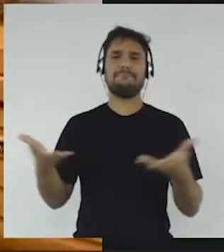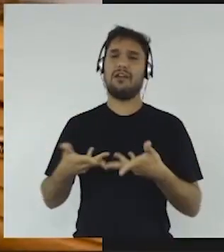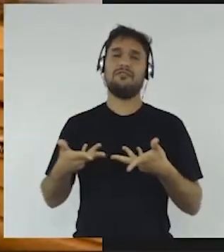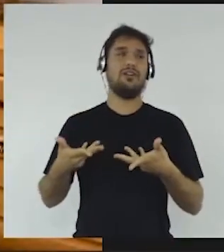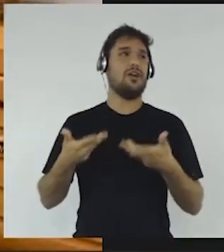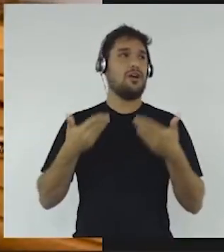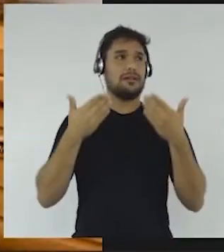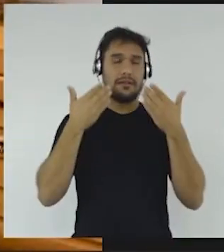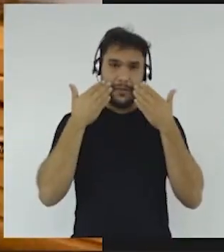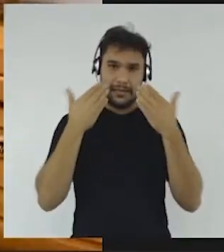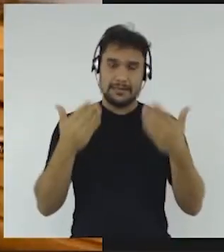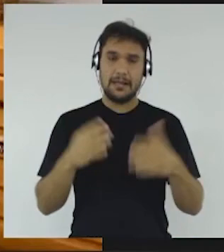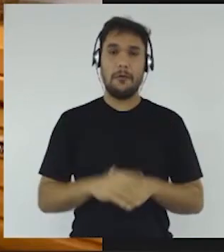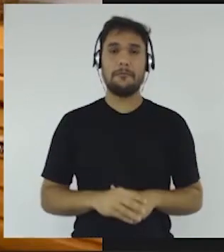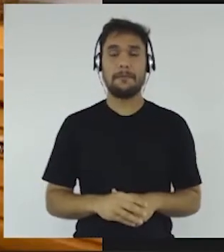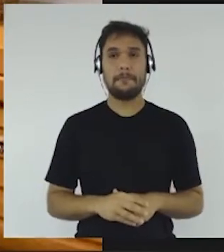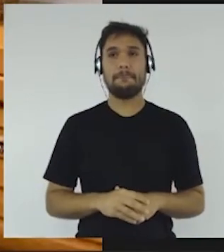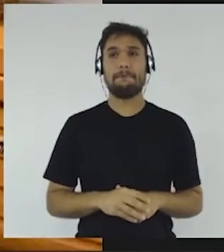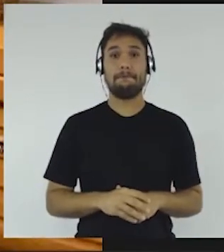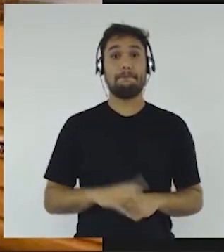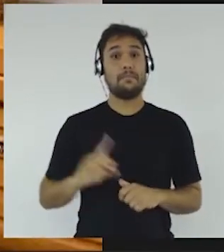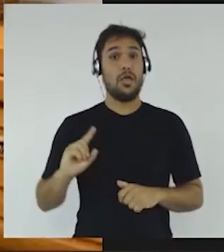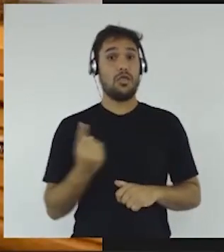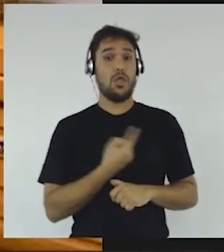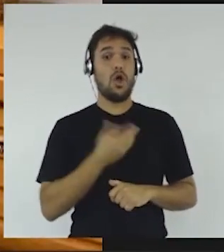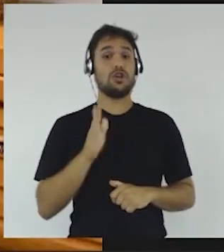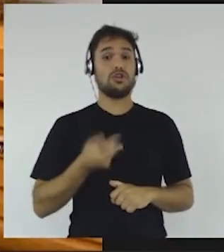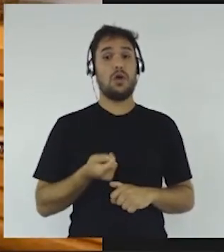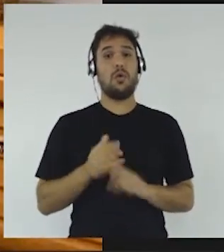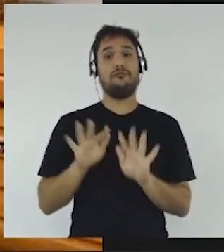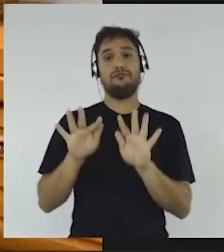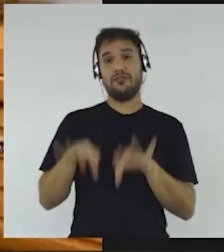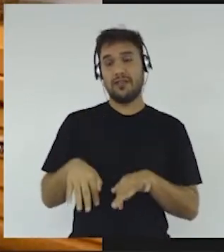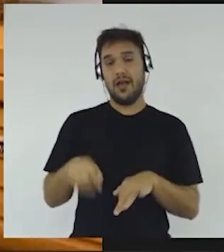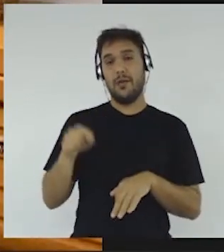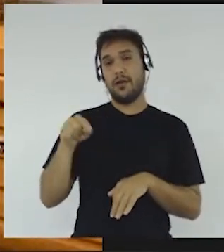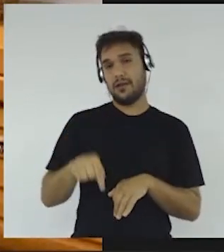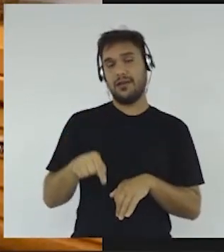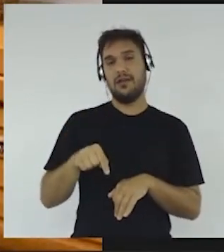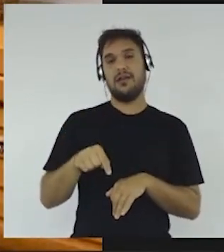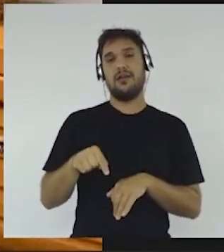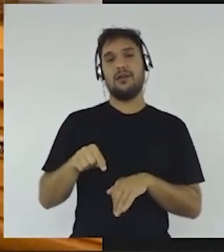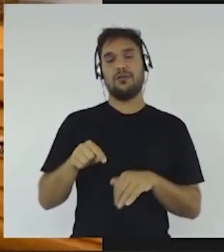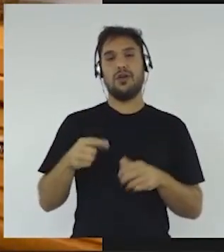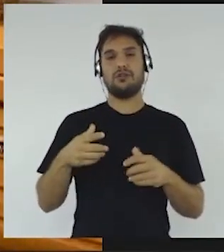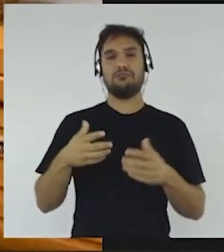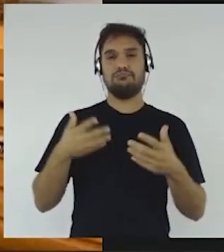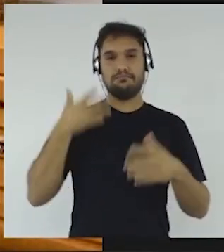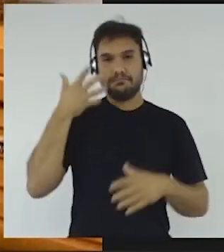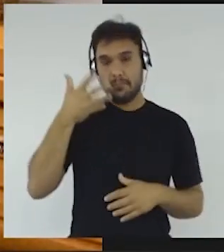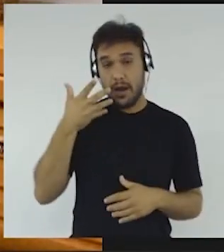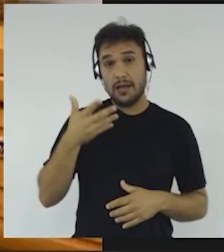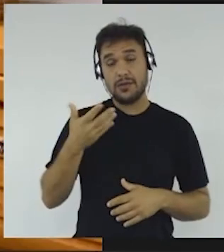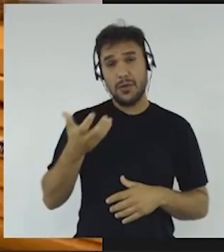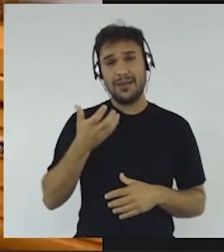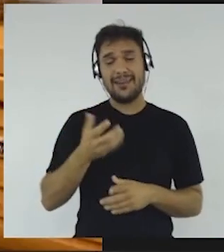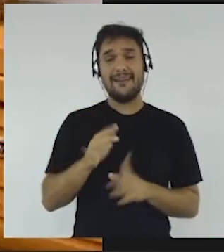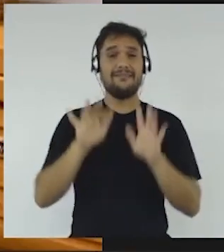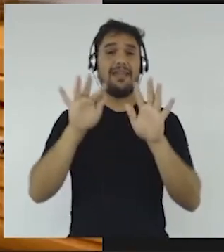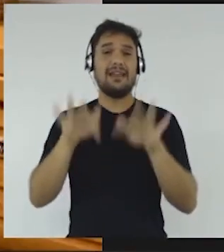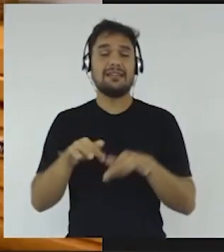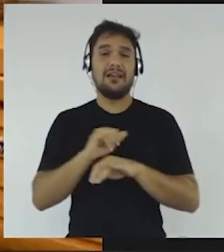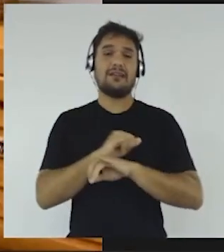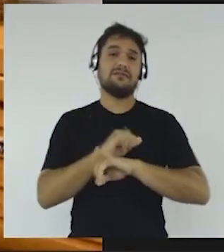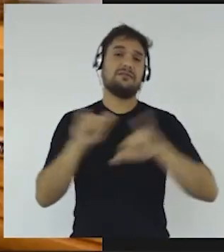belíssima exposição. Nós já estamos chegando ao fim do nosso painel, mas eu queria terminar dizendo